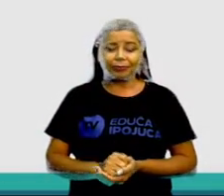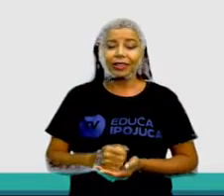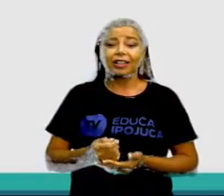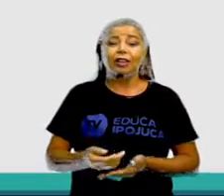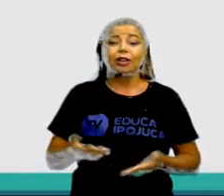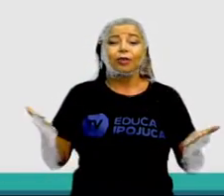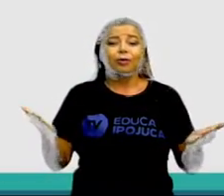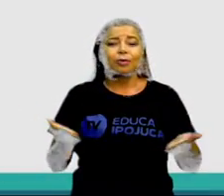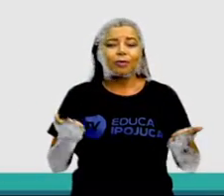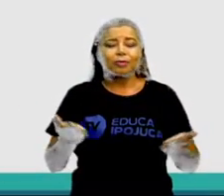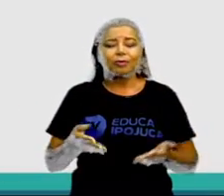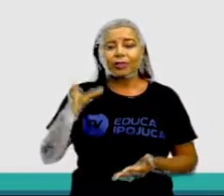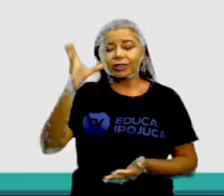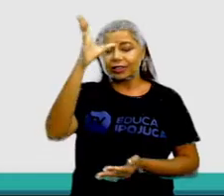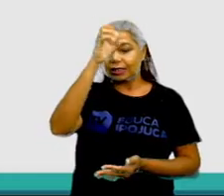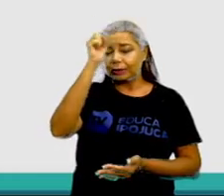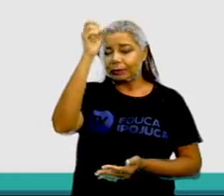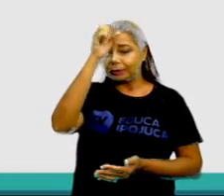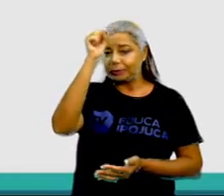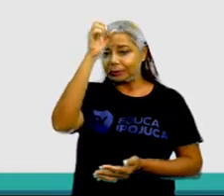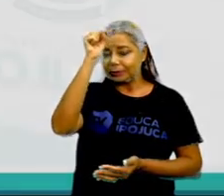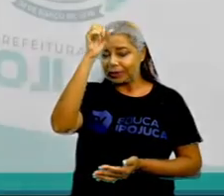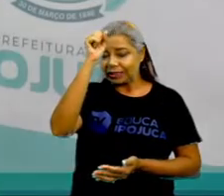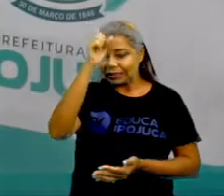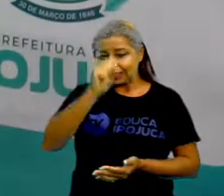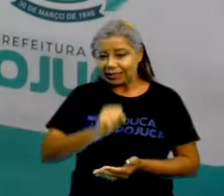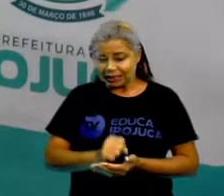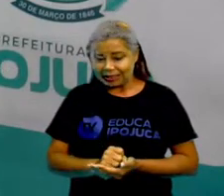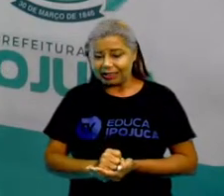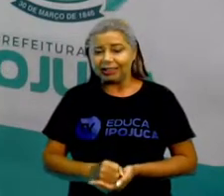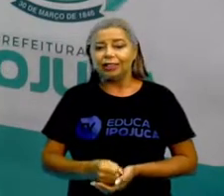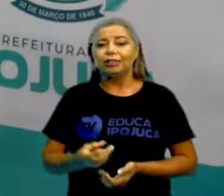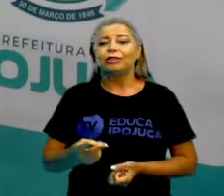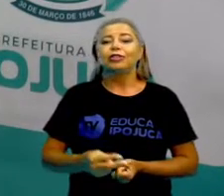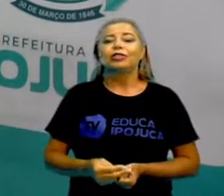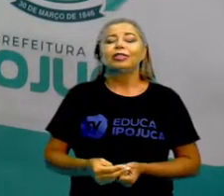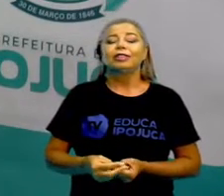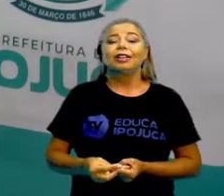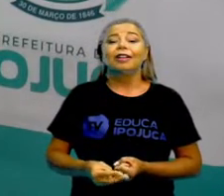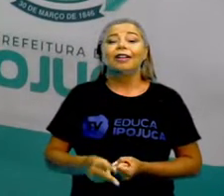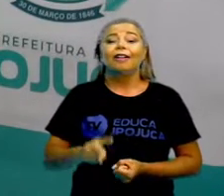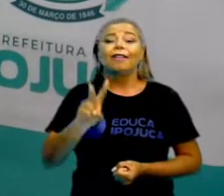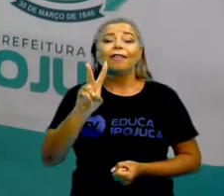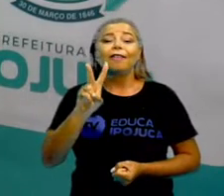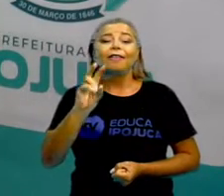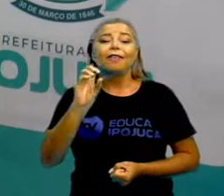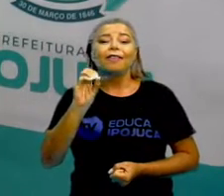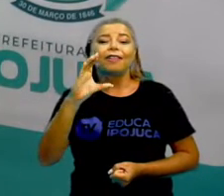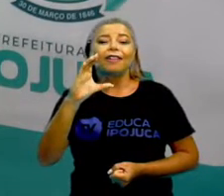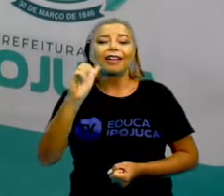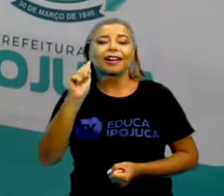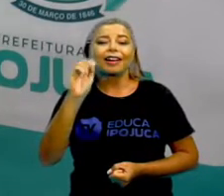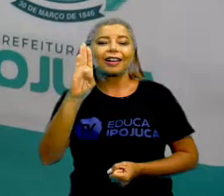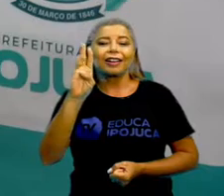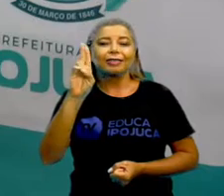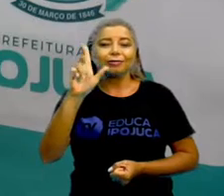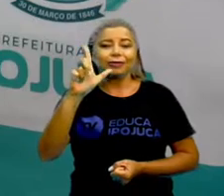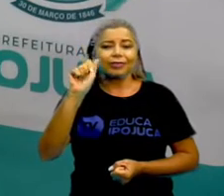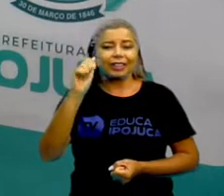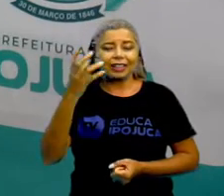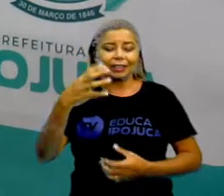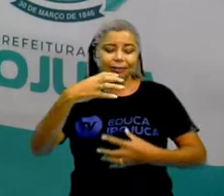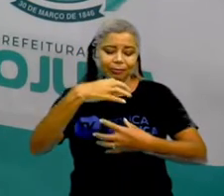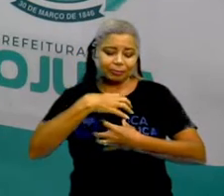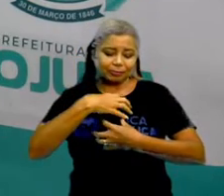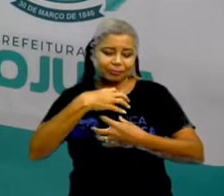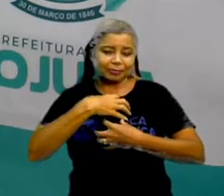os feelings vocabulary, o vocabulário de sentimentos. Como nos expressarmos